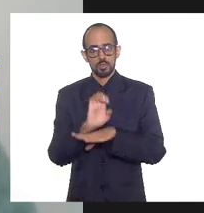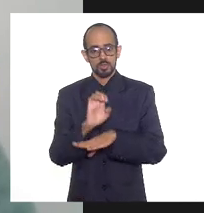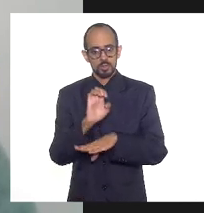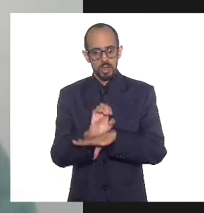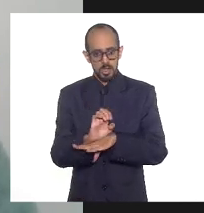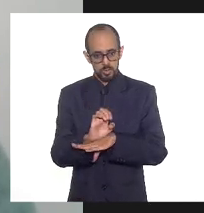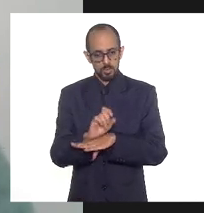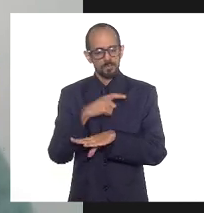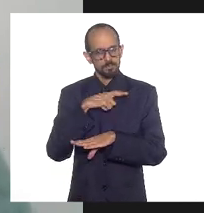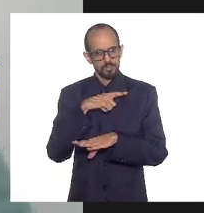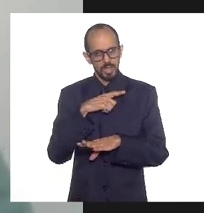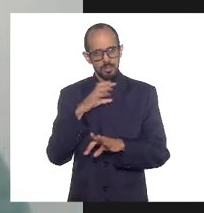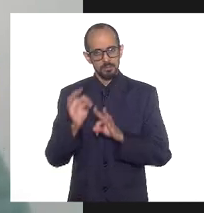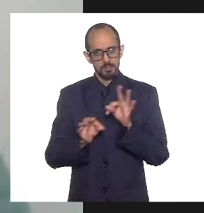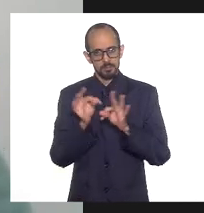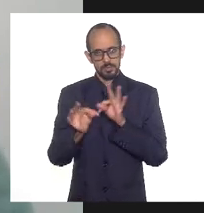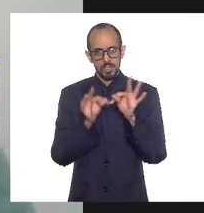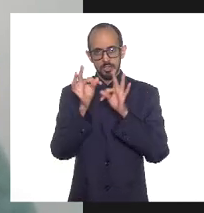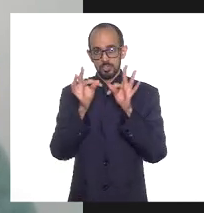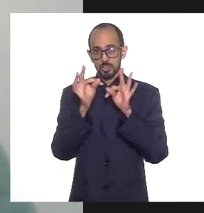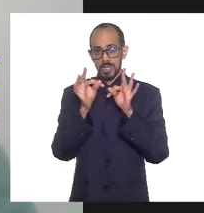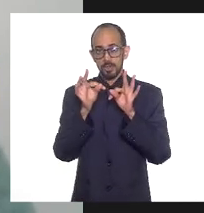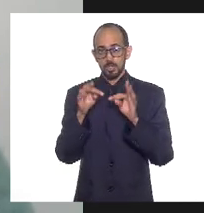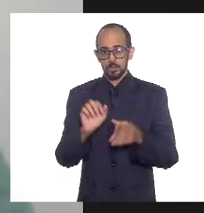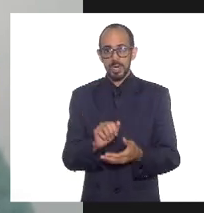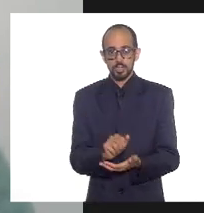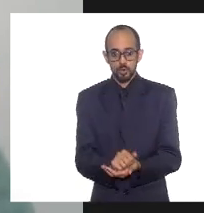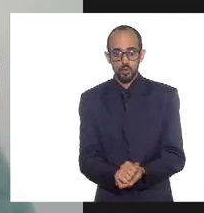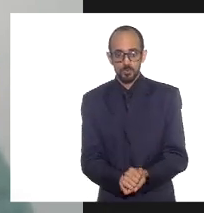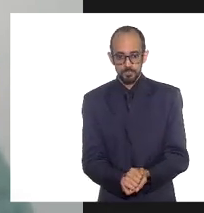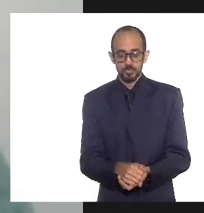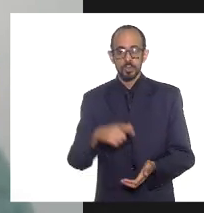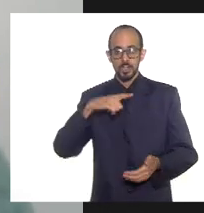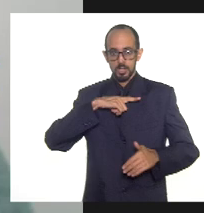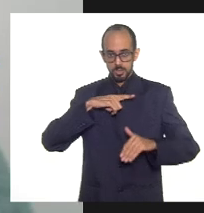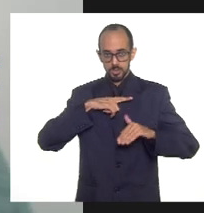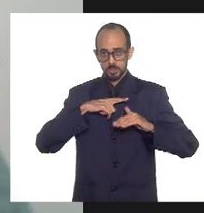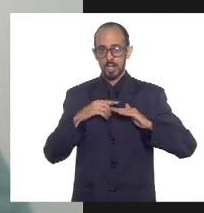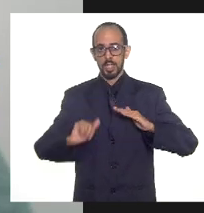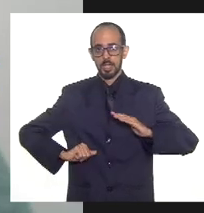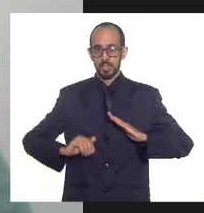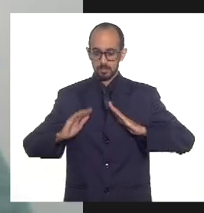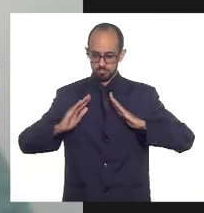uma tecnologia de primeiro mundo, tem a residência médica